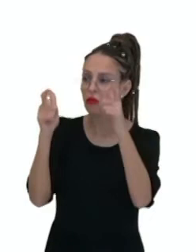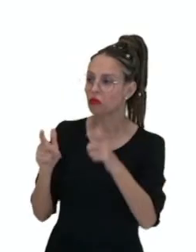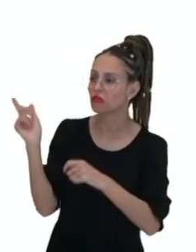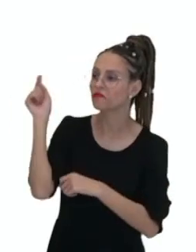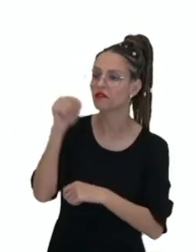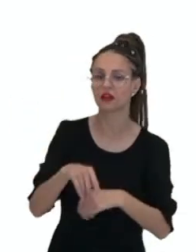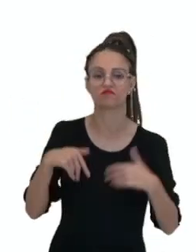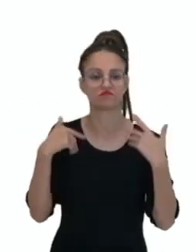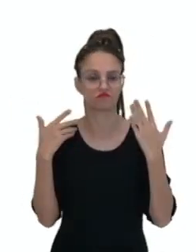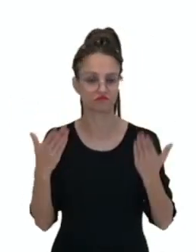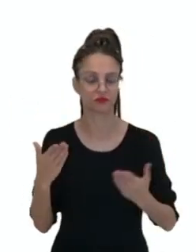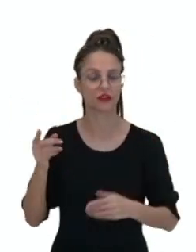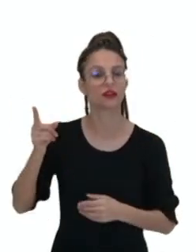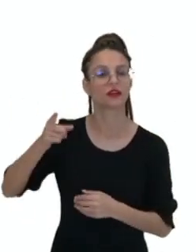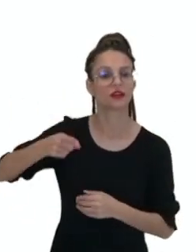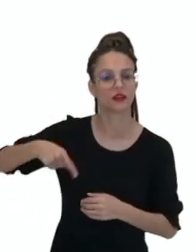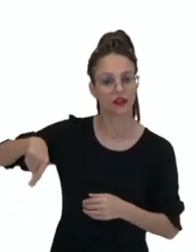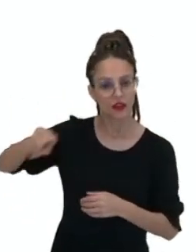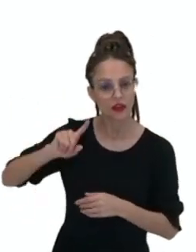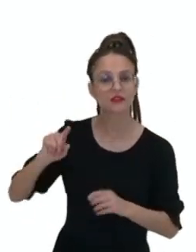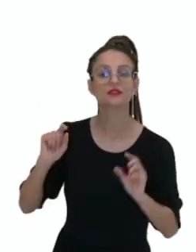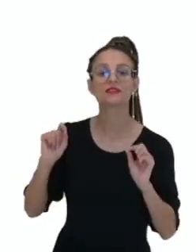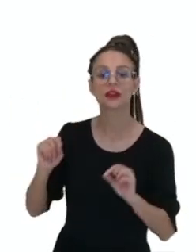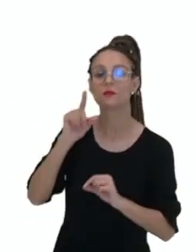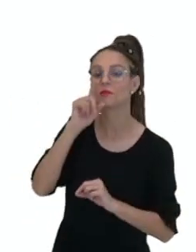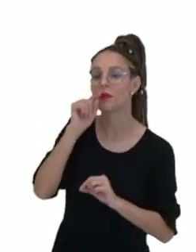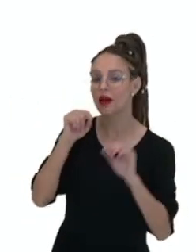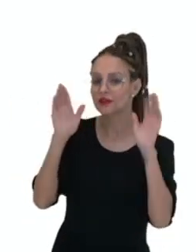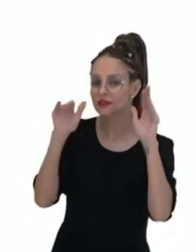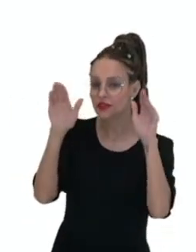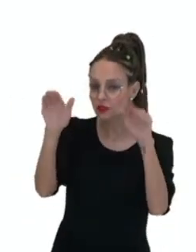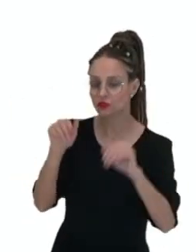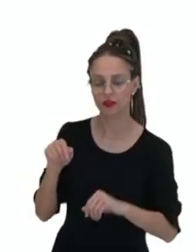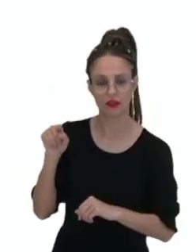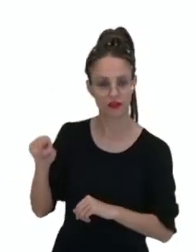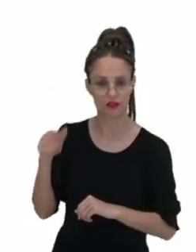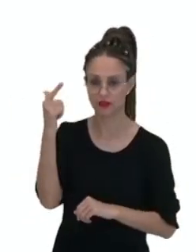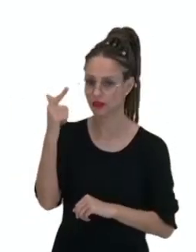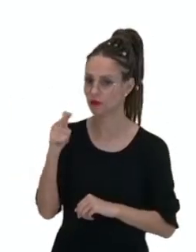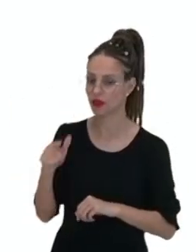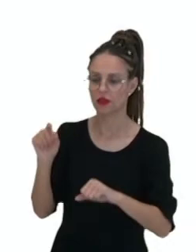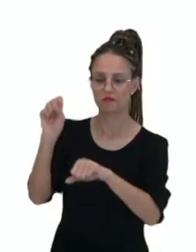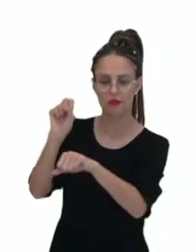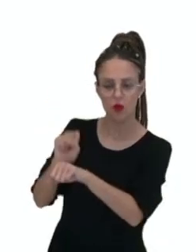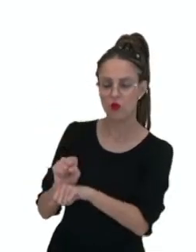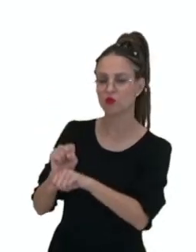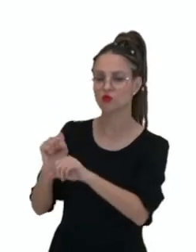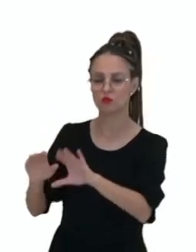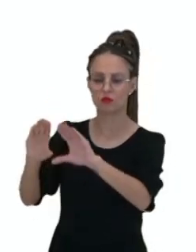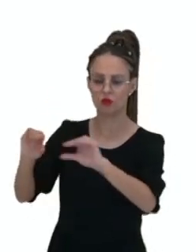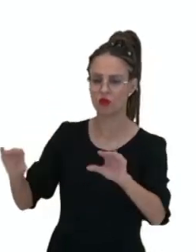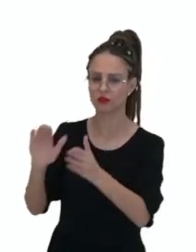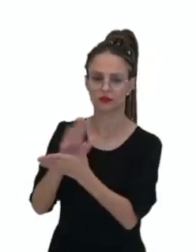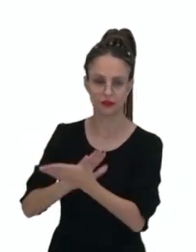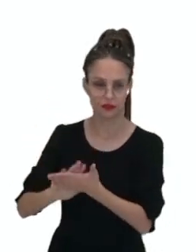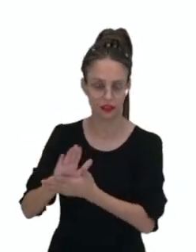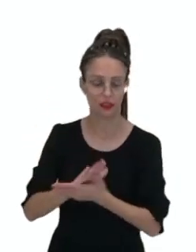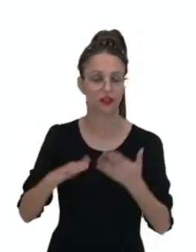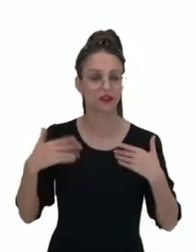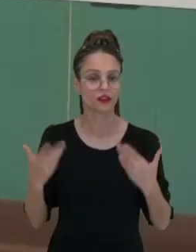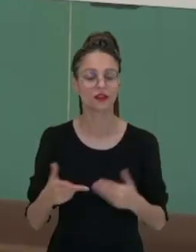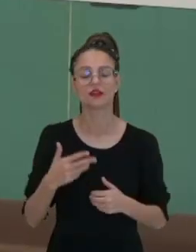ali. Eles, falando de quem? Dos pássaros. Então os pássaros não têm pouso, não têm porto. E ele